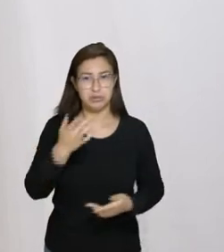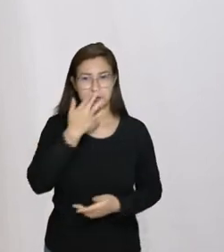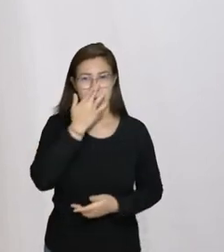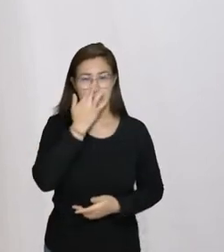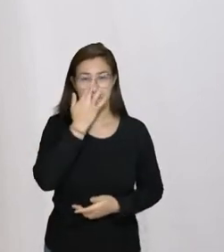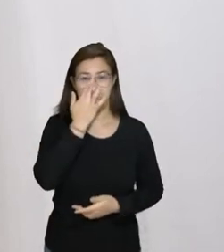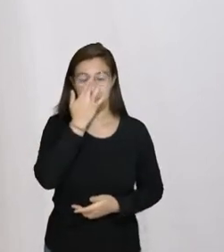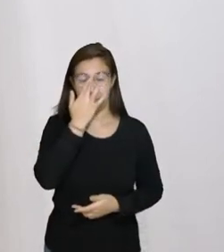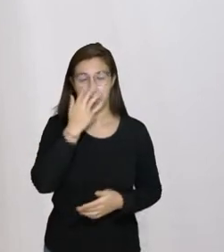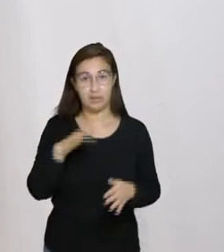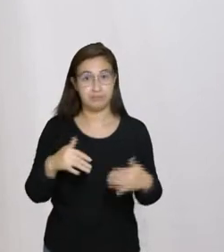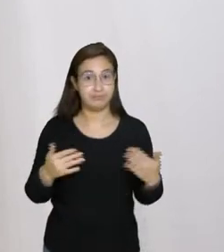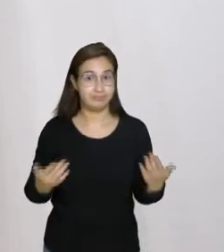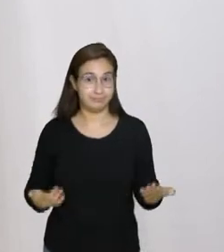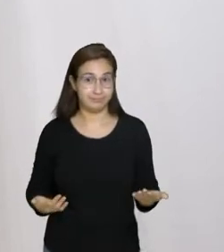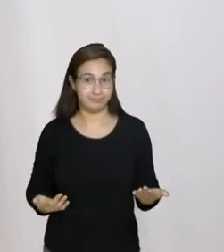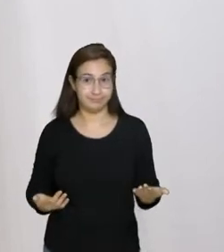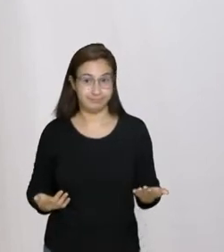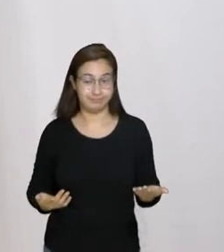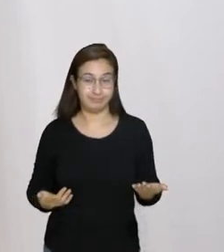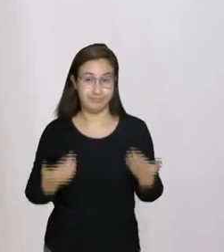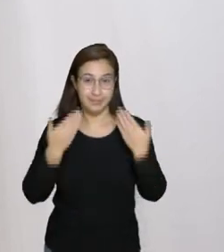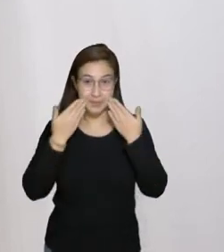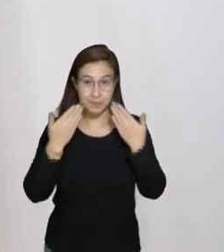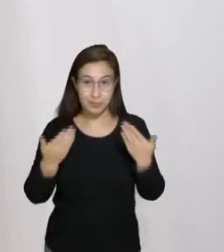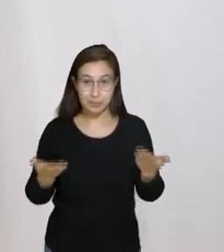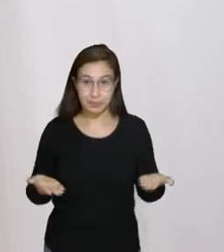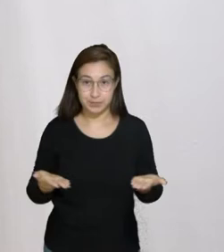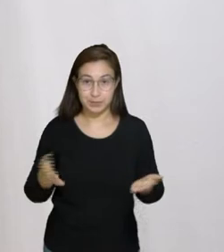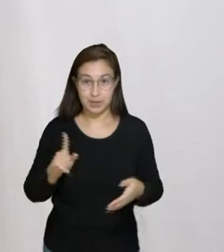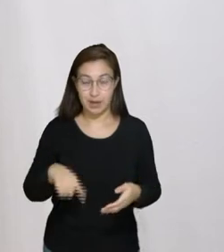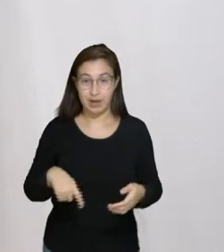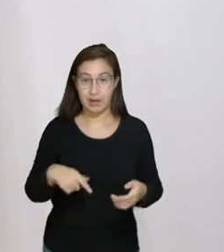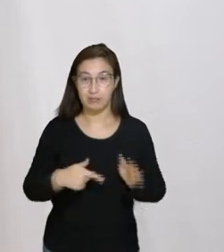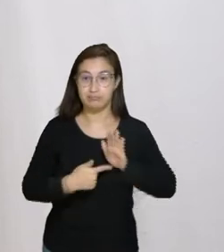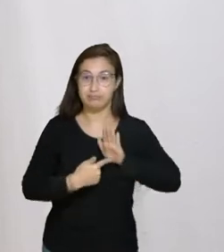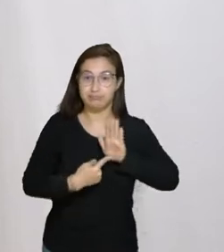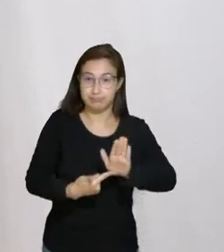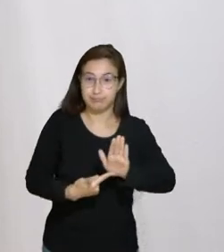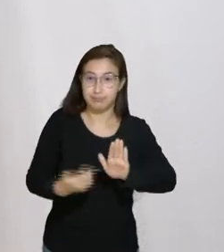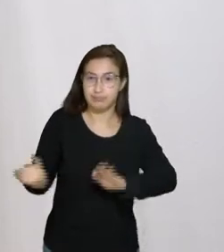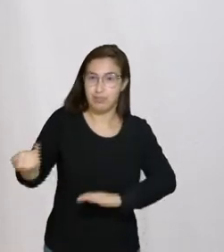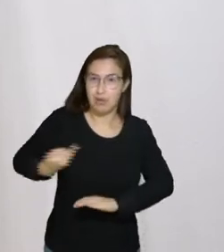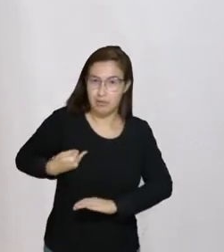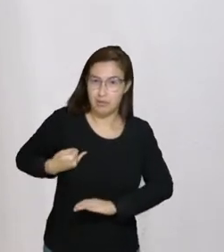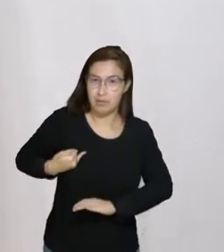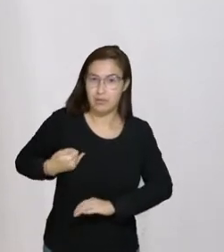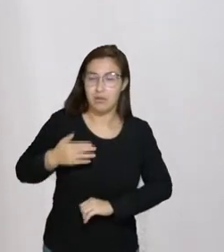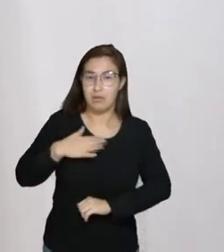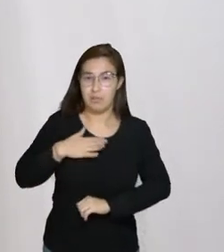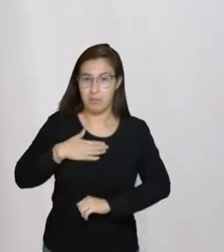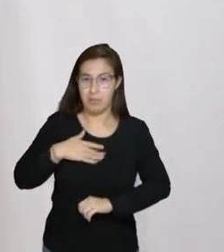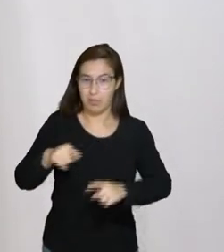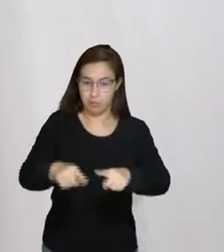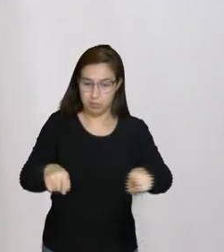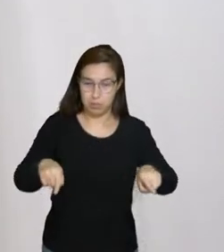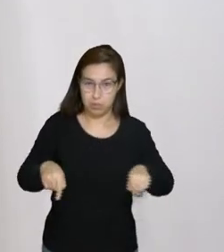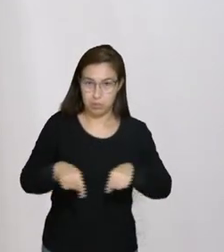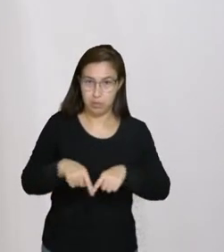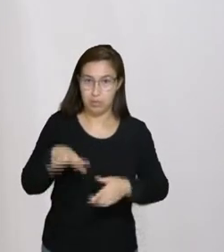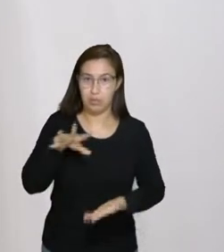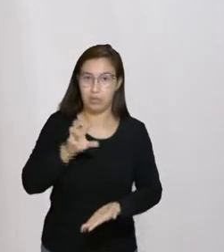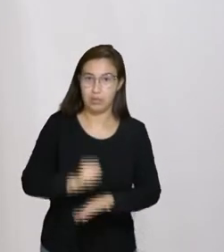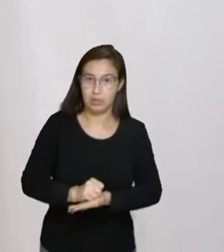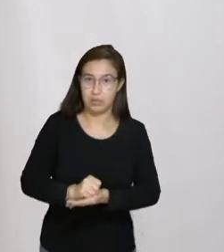Então, é isso que eu gostaria de trazer aqui. A denúncia que chegou ao nosso gabinete com relação às